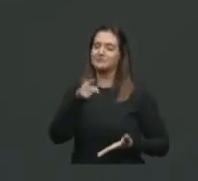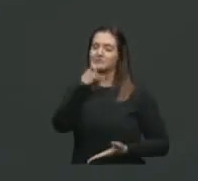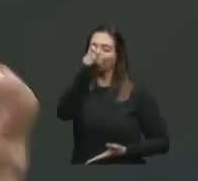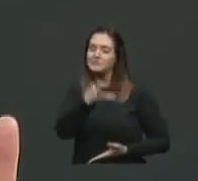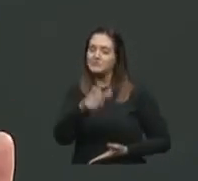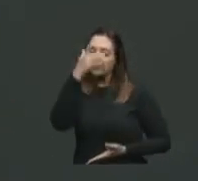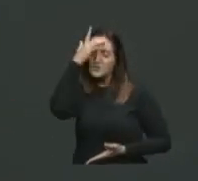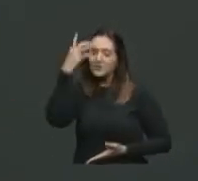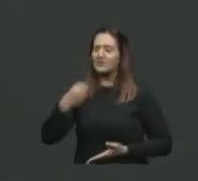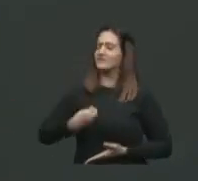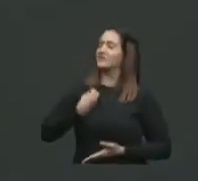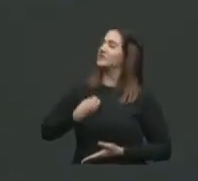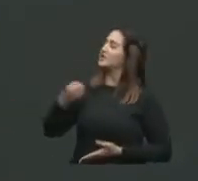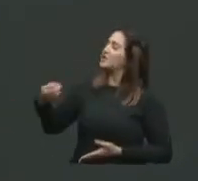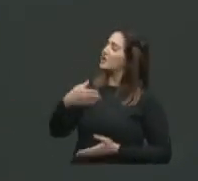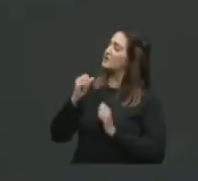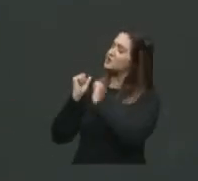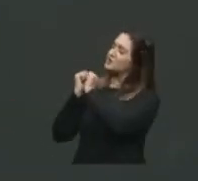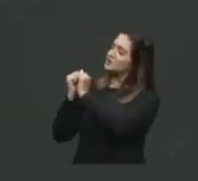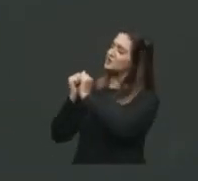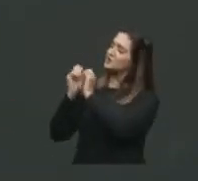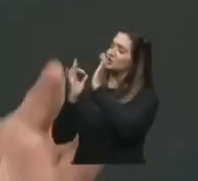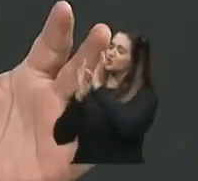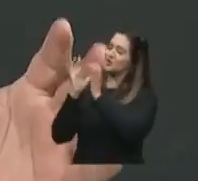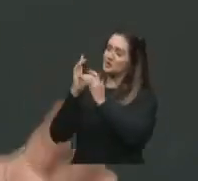pessoa viva uma vida nova com Jesus no